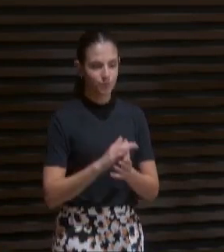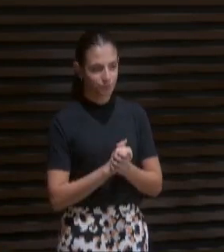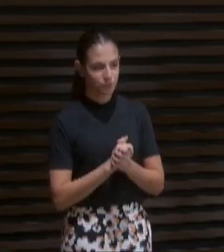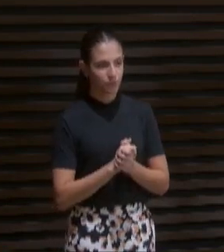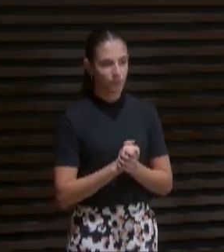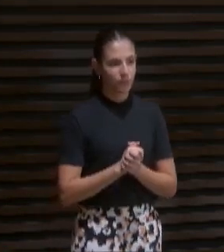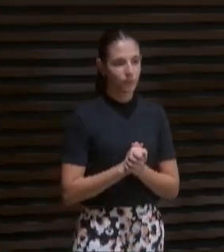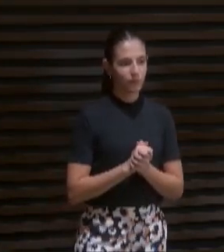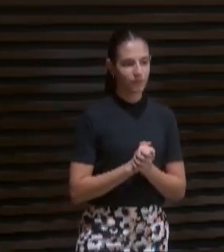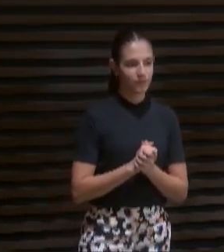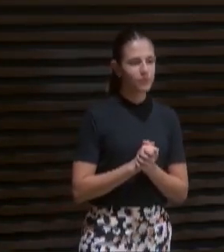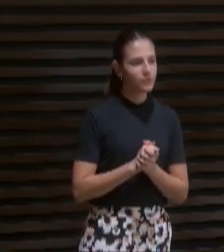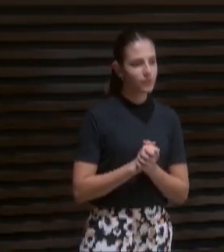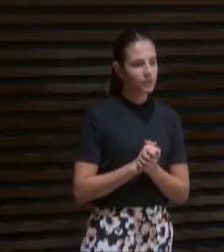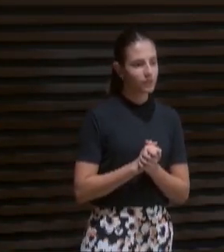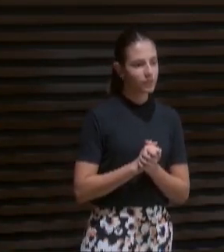sexo.